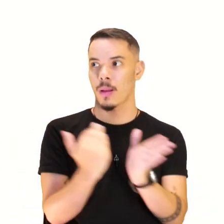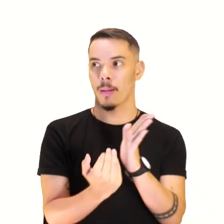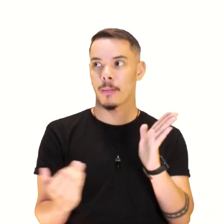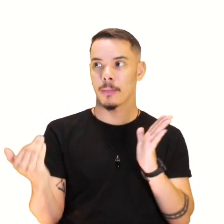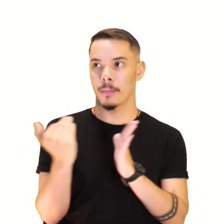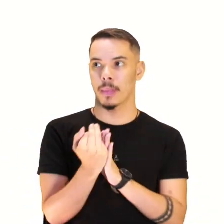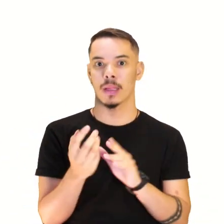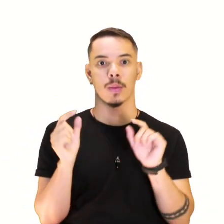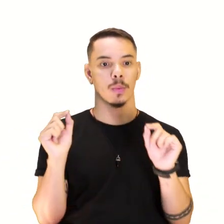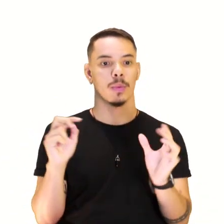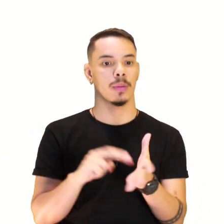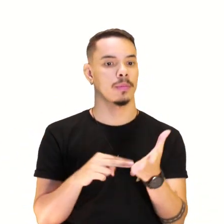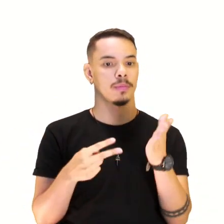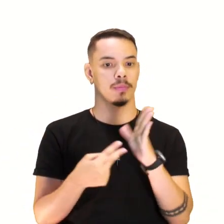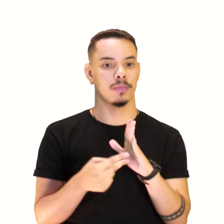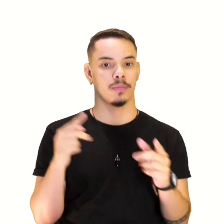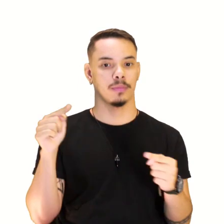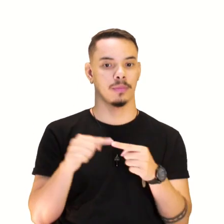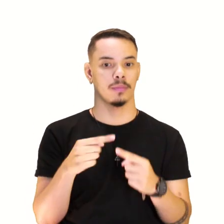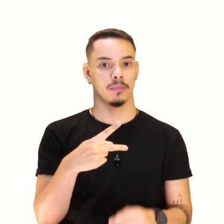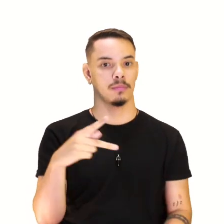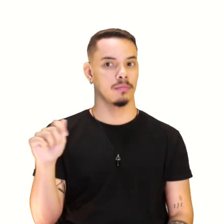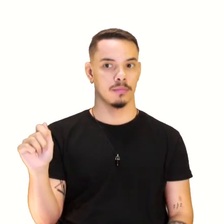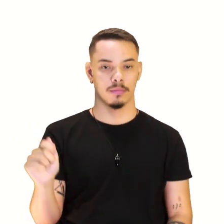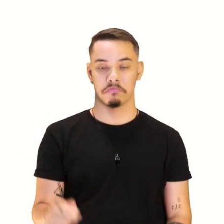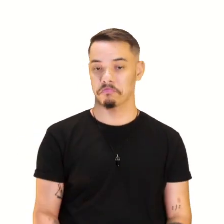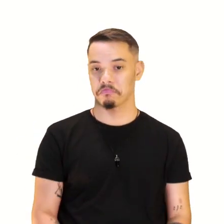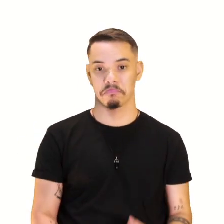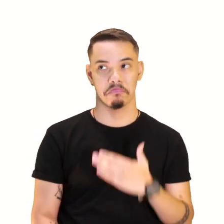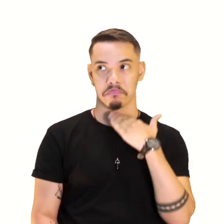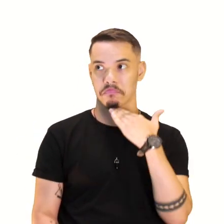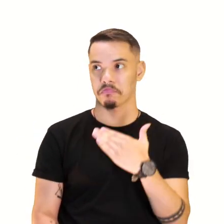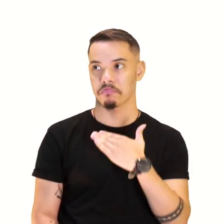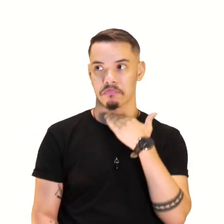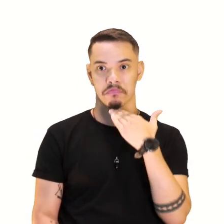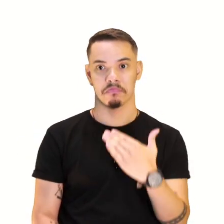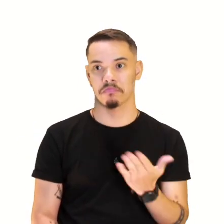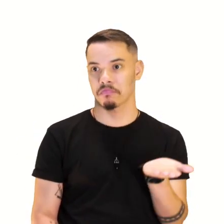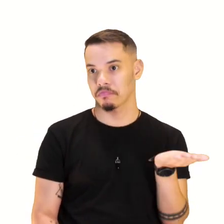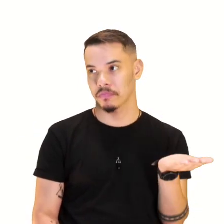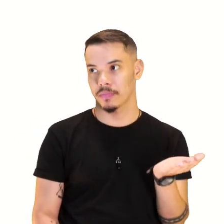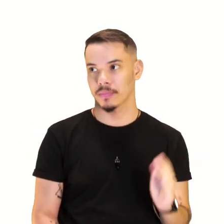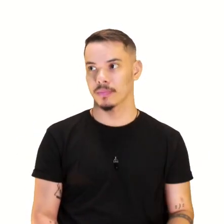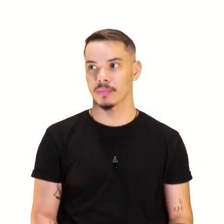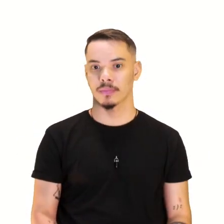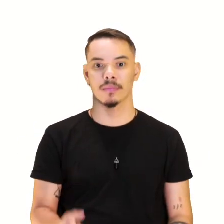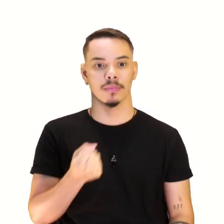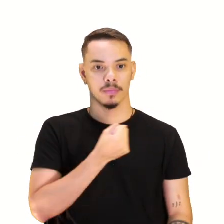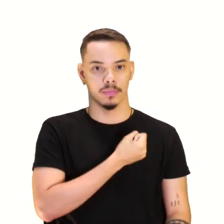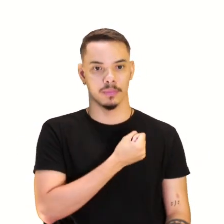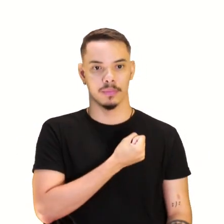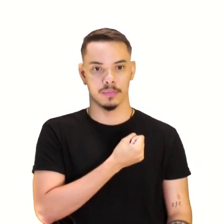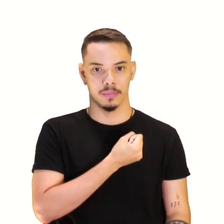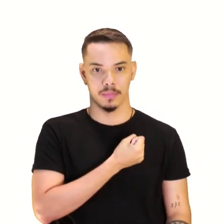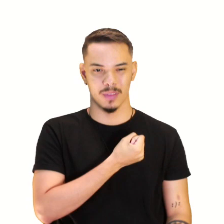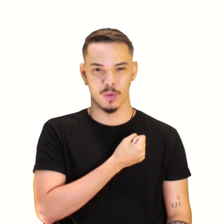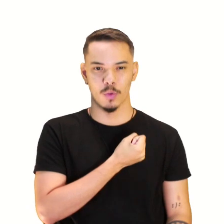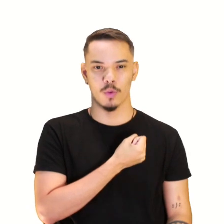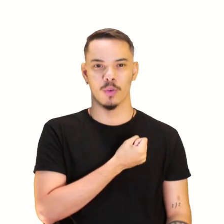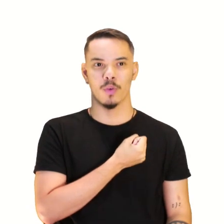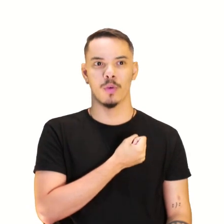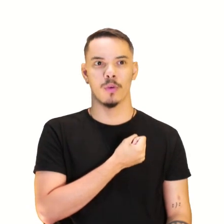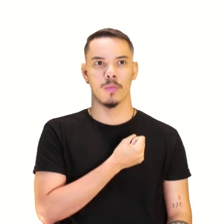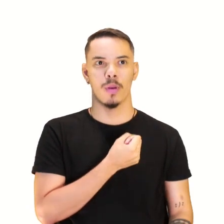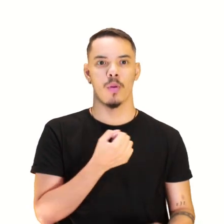essa figura tem a ver com PA? Não entendi nada de PA ali. Tu lembra que a gente viu lá números triangulares, números